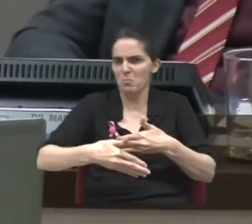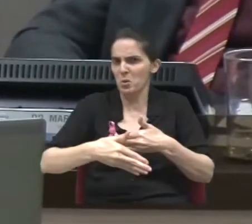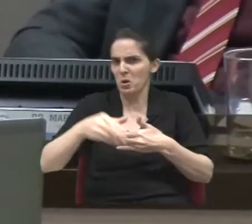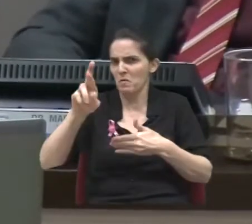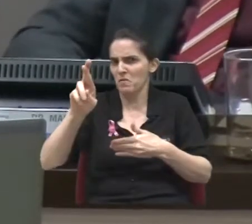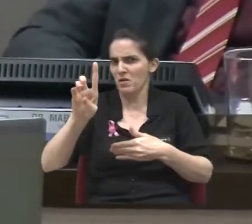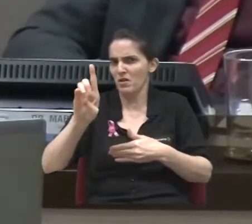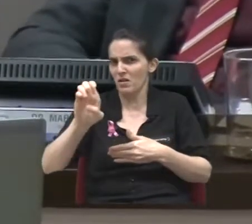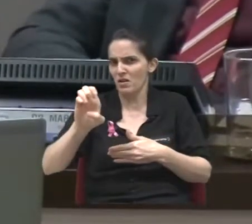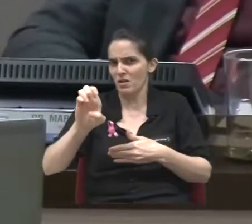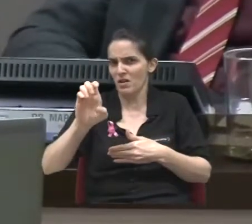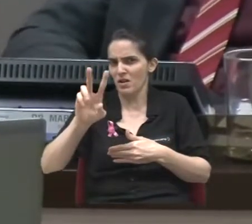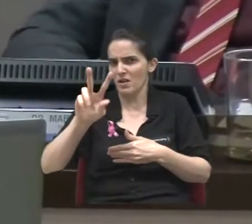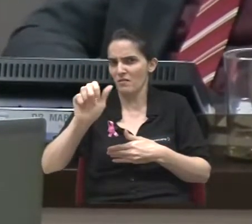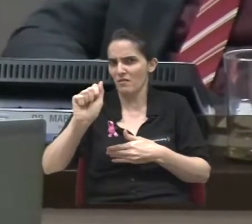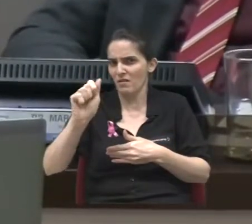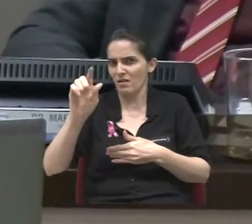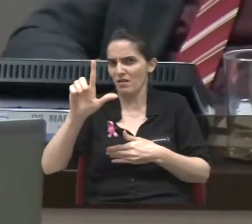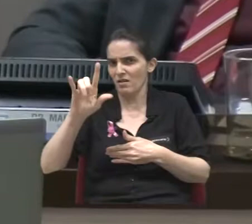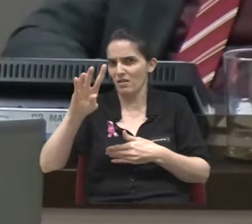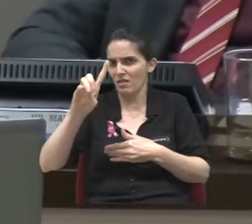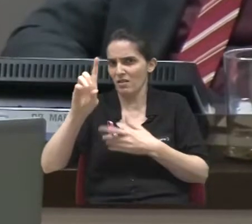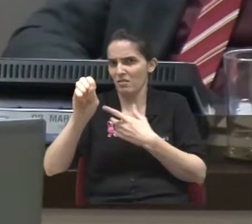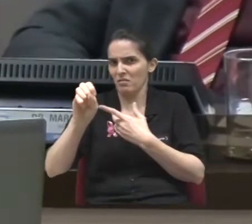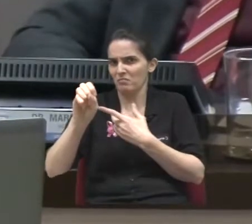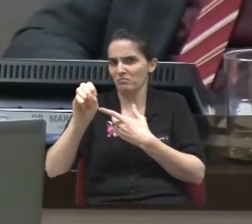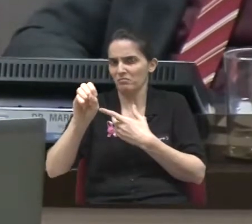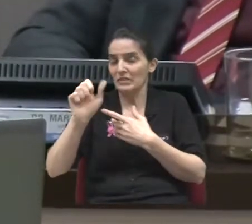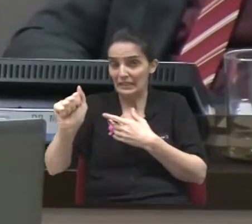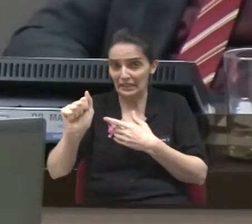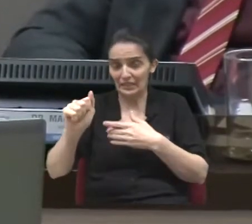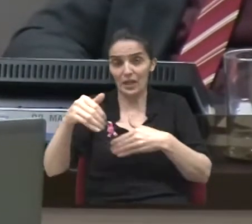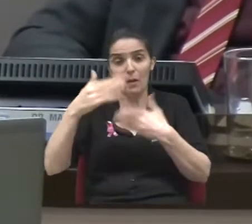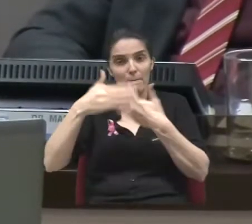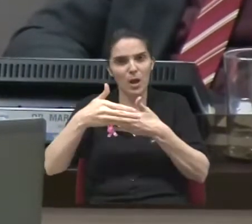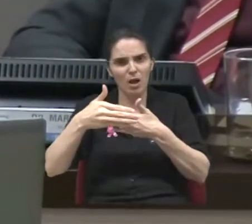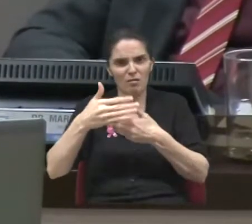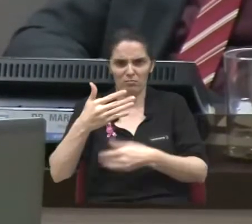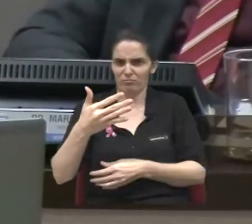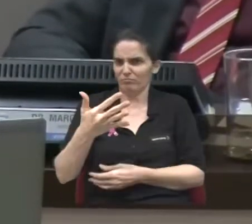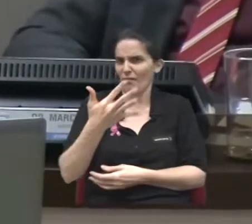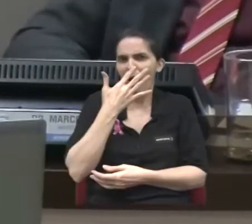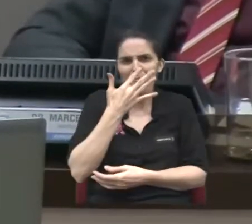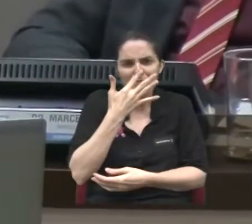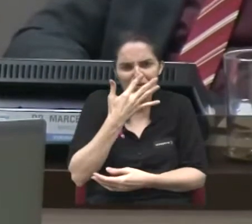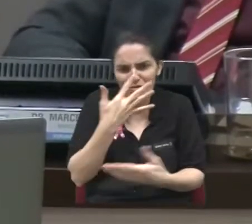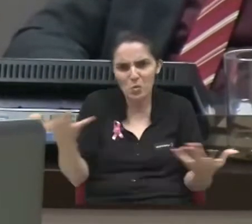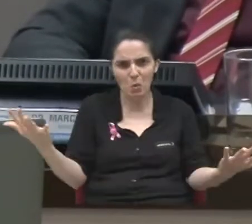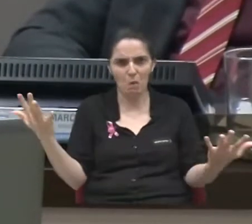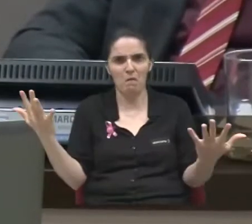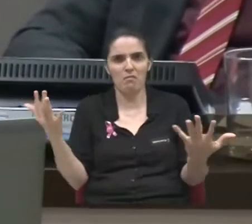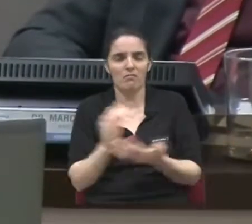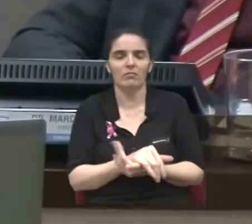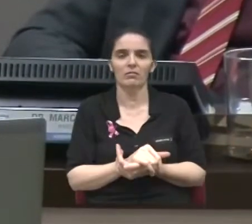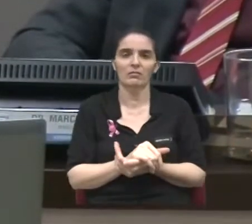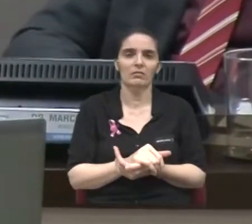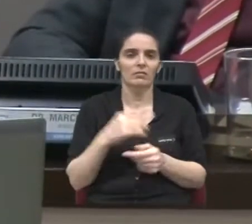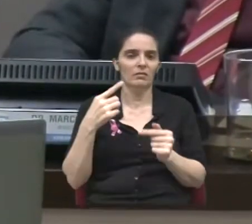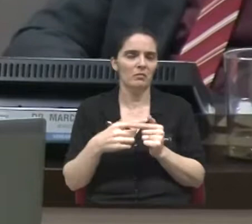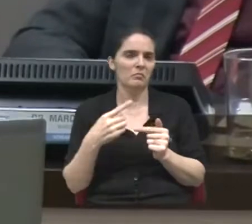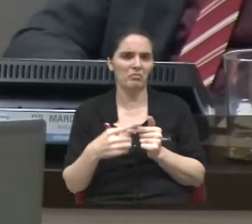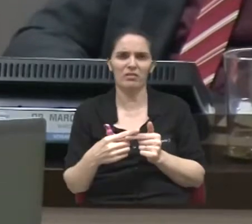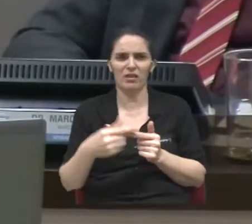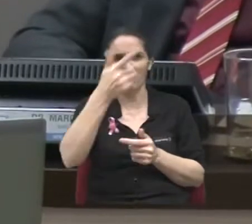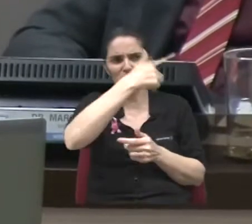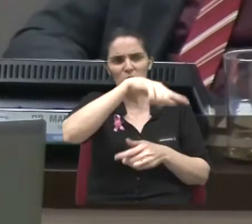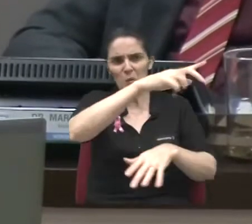um absurdo. Porque se o problema antes era com o programa Mais Médico, pela questão de Cuba, todas aquela, né, aquelas